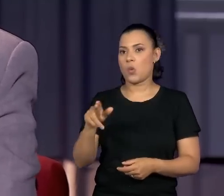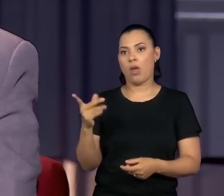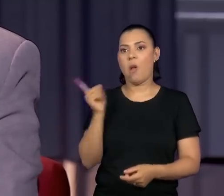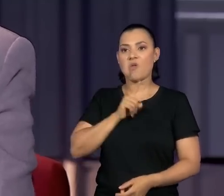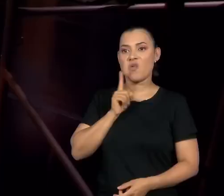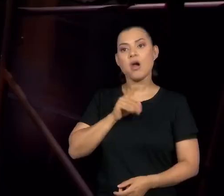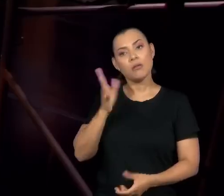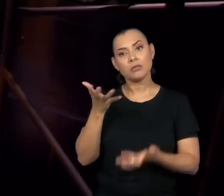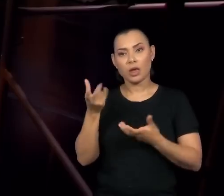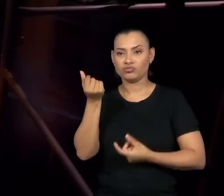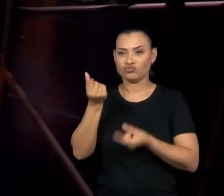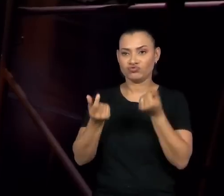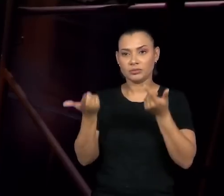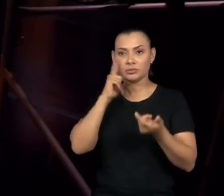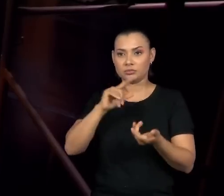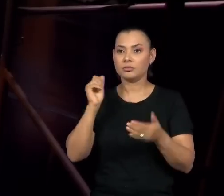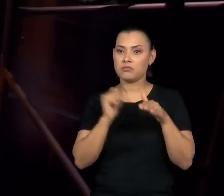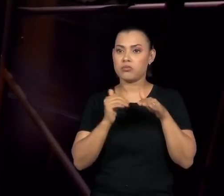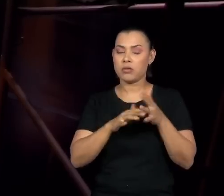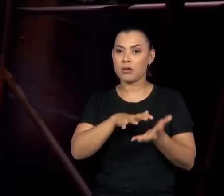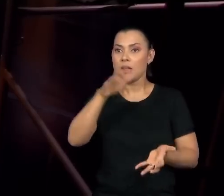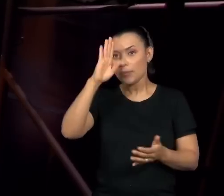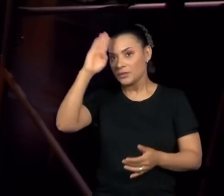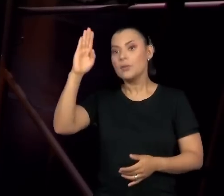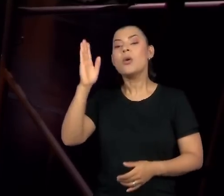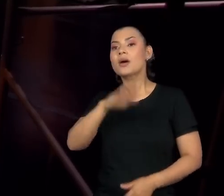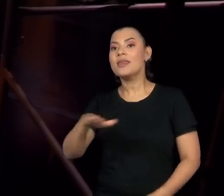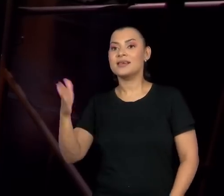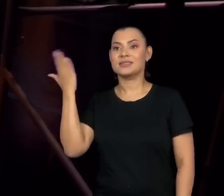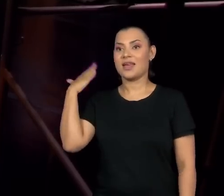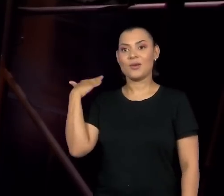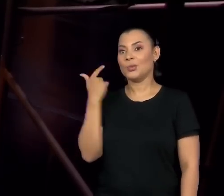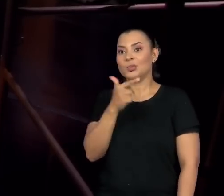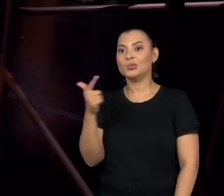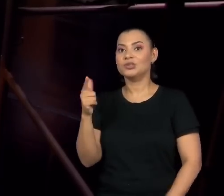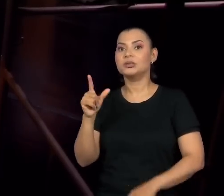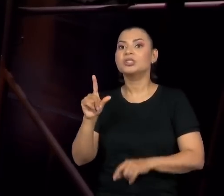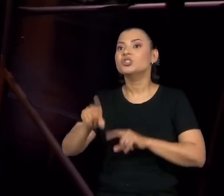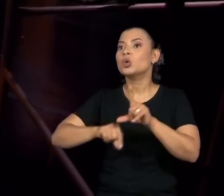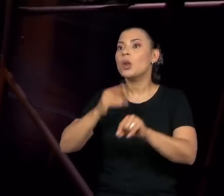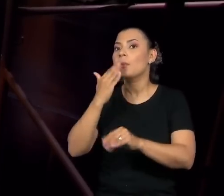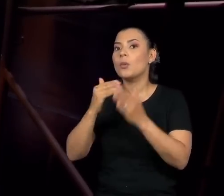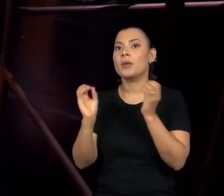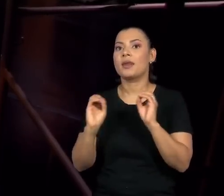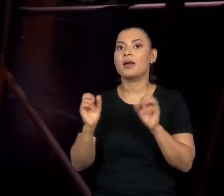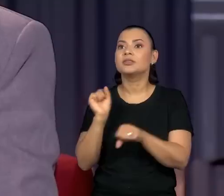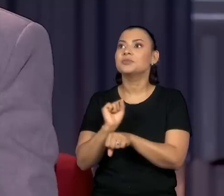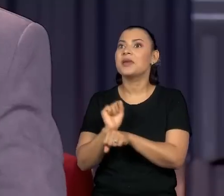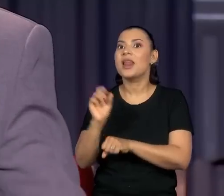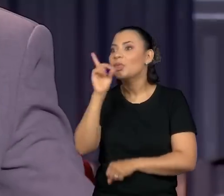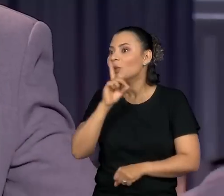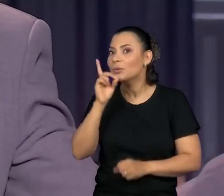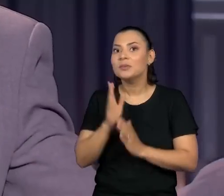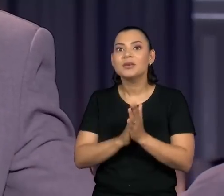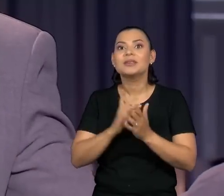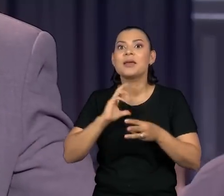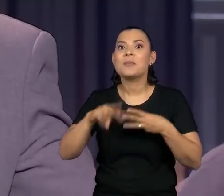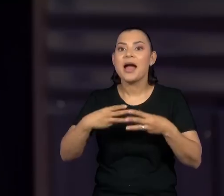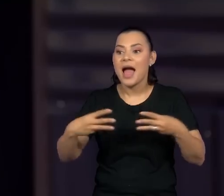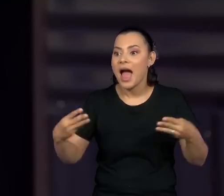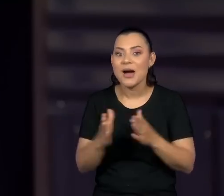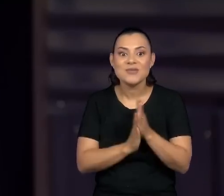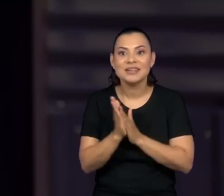não quer ganhar grana. Principalmente para criança que não tinha opção nem de escolher o que ia comer. Eu esperava chegar domingo porque tinha macarrão, tá